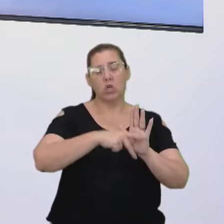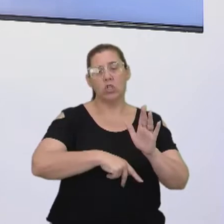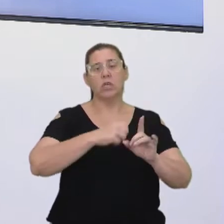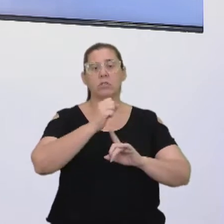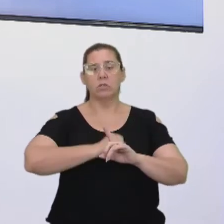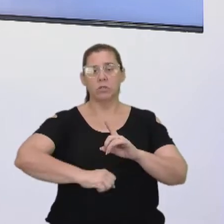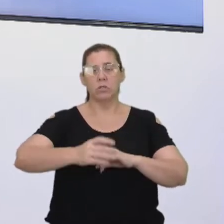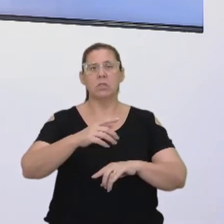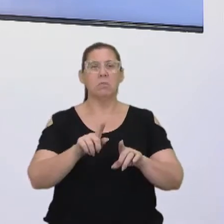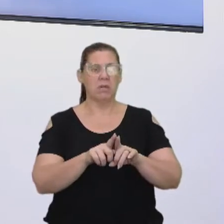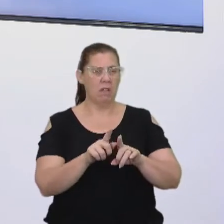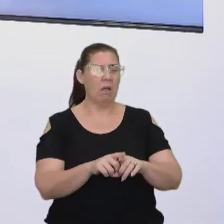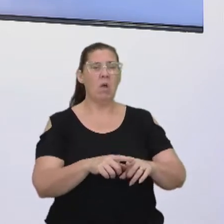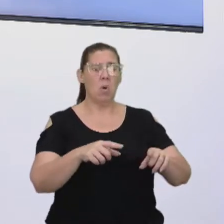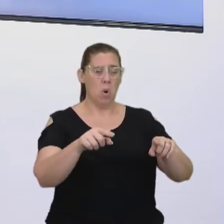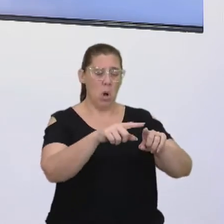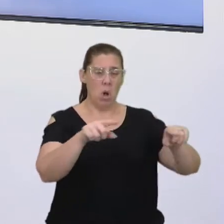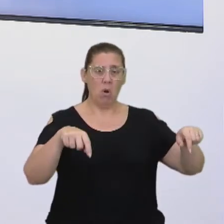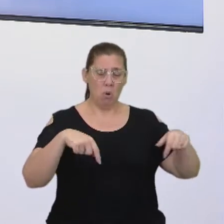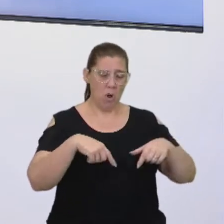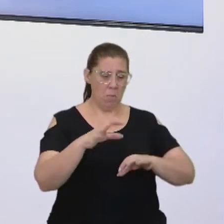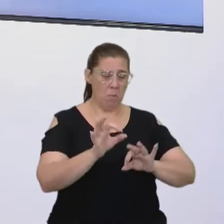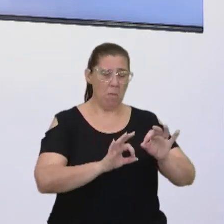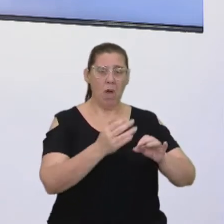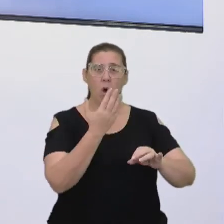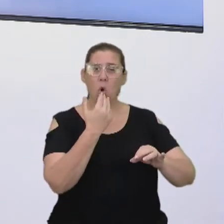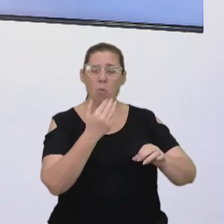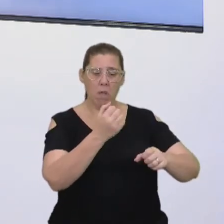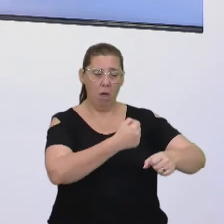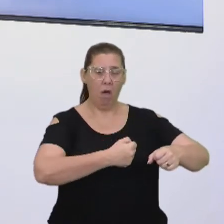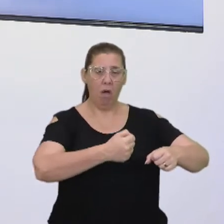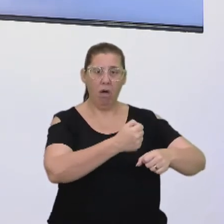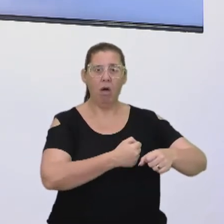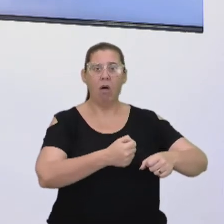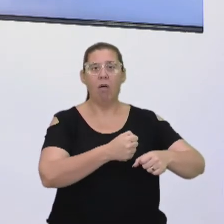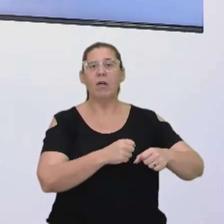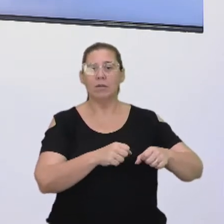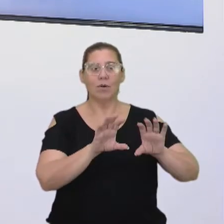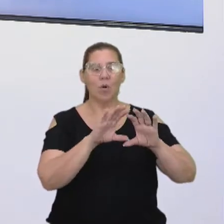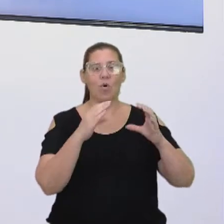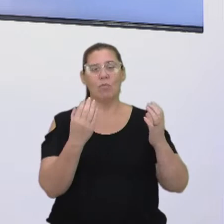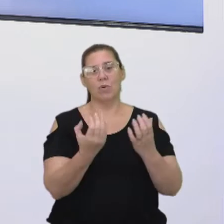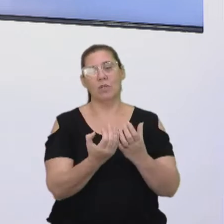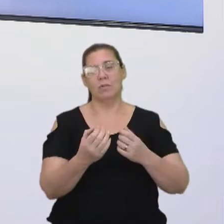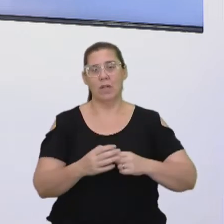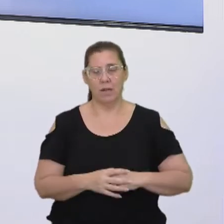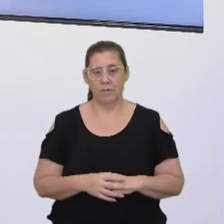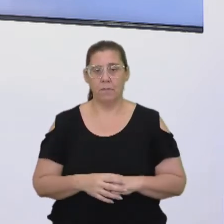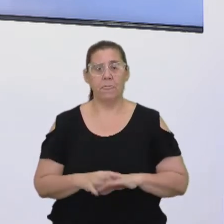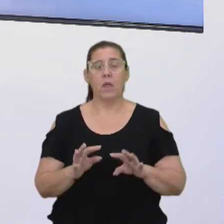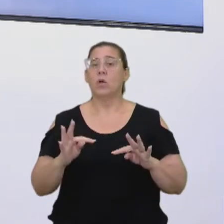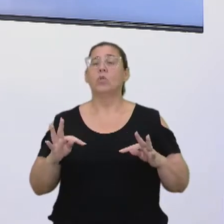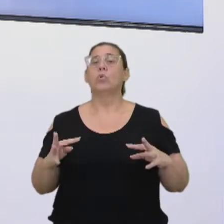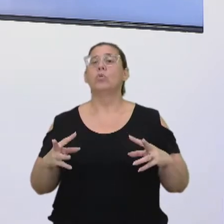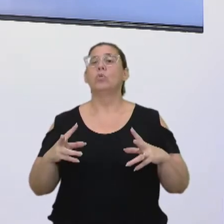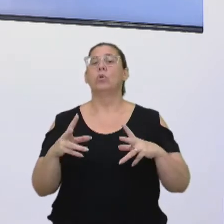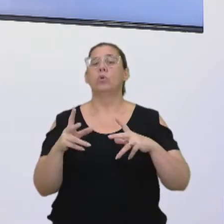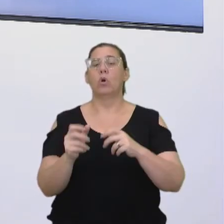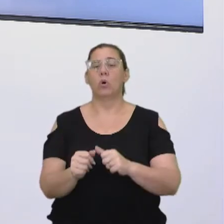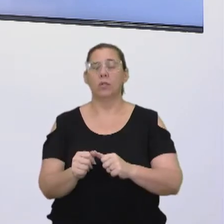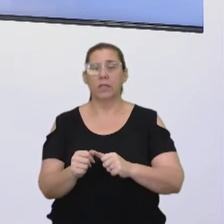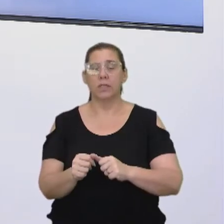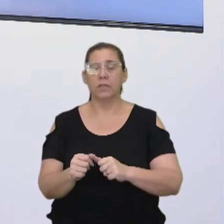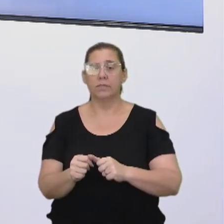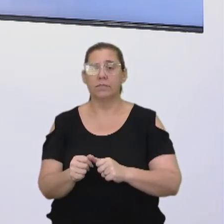cozinhas comunitárias, enfim. Nem todas... É importante deixar claro que, assim, nem toda